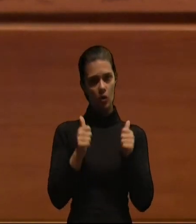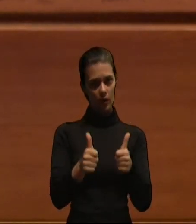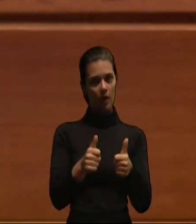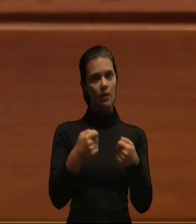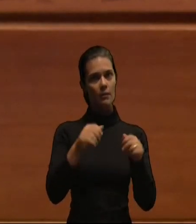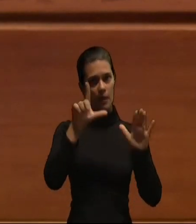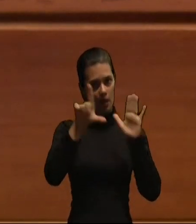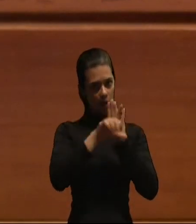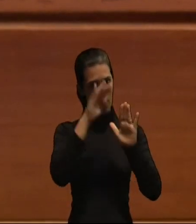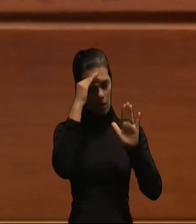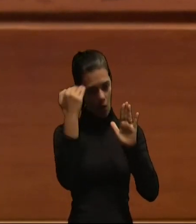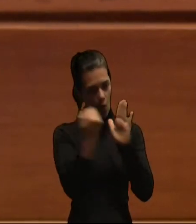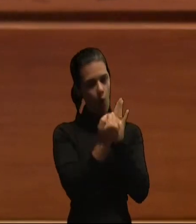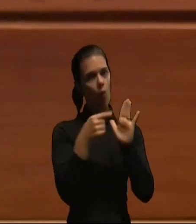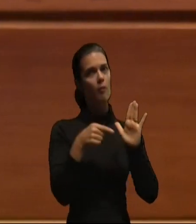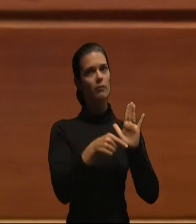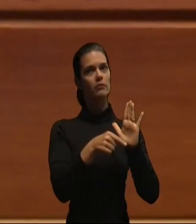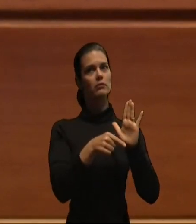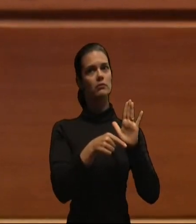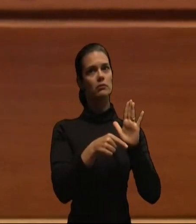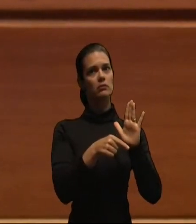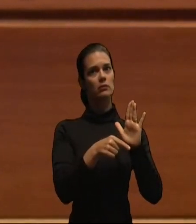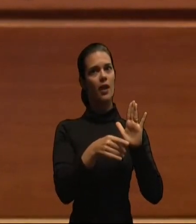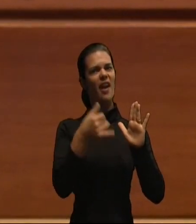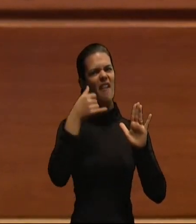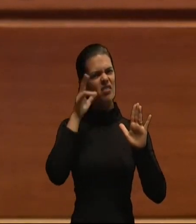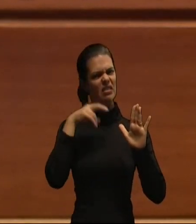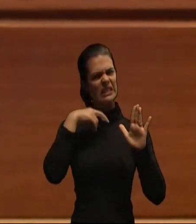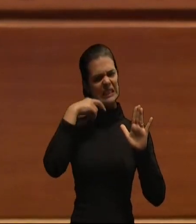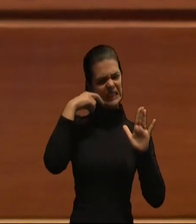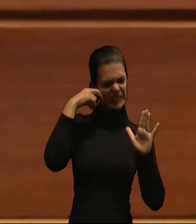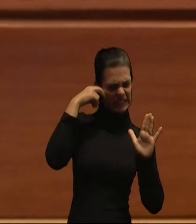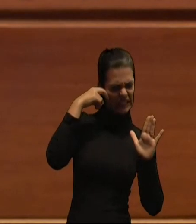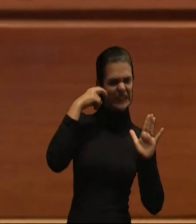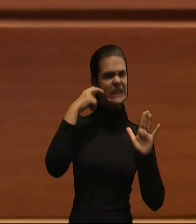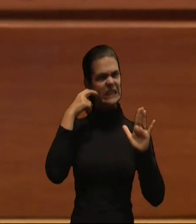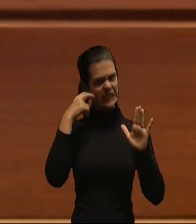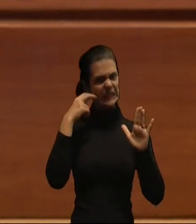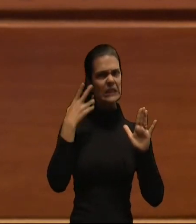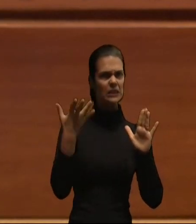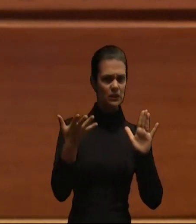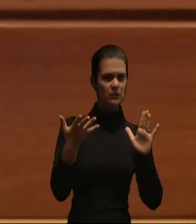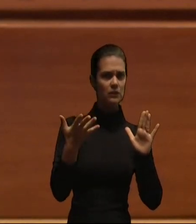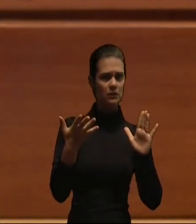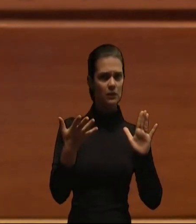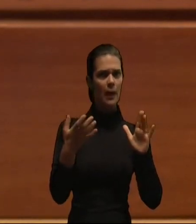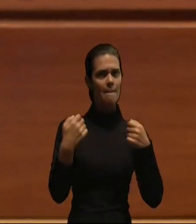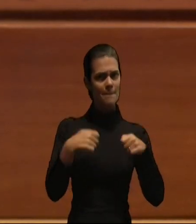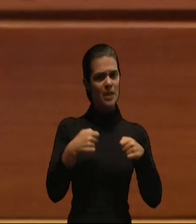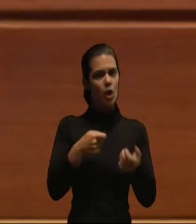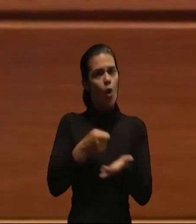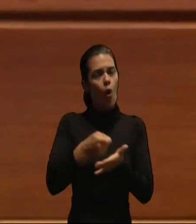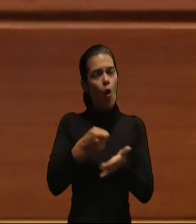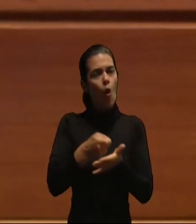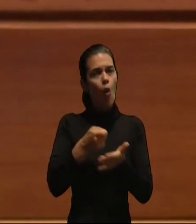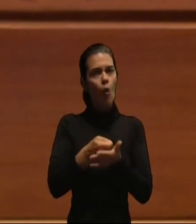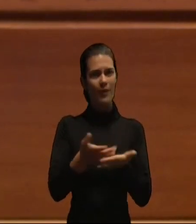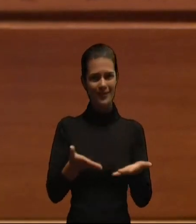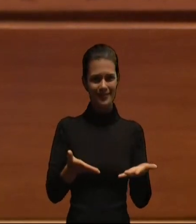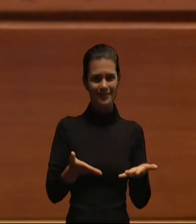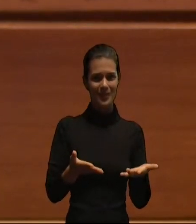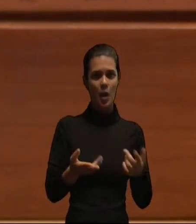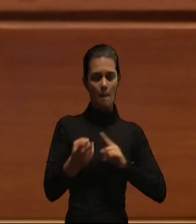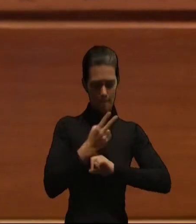lei também, para que não passe nenhum constrangimento não obedecendo a esta determinação importante, protegendo